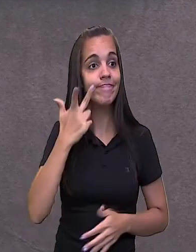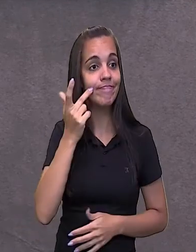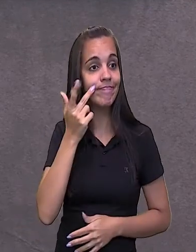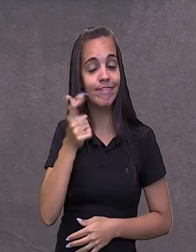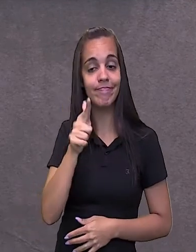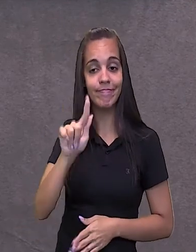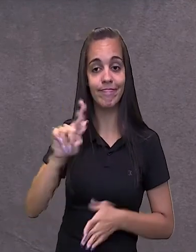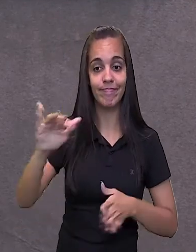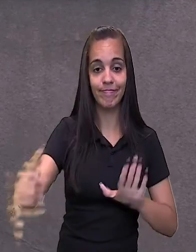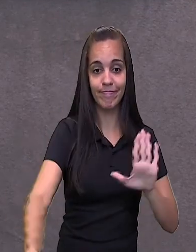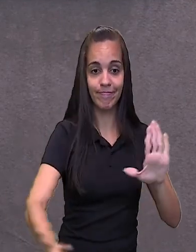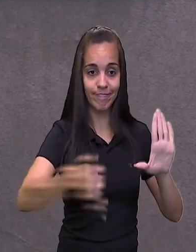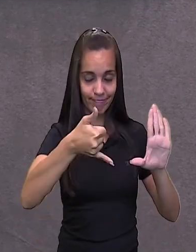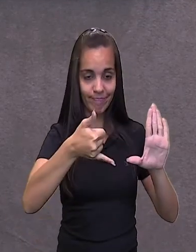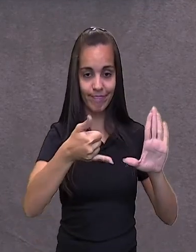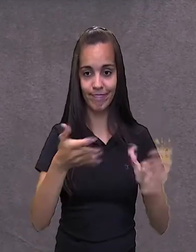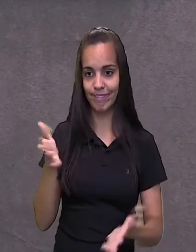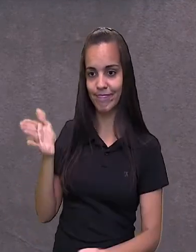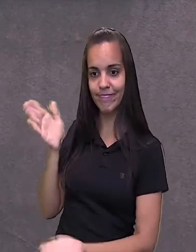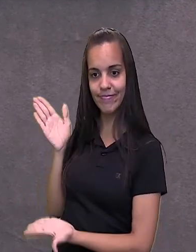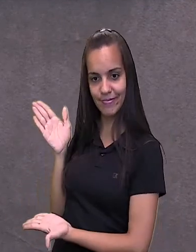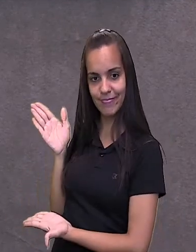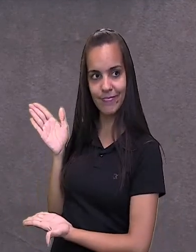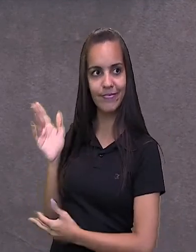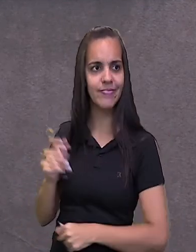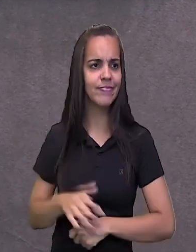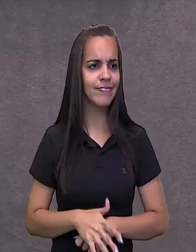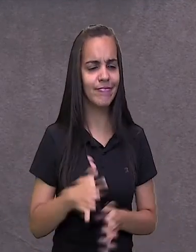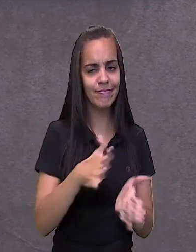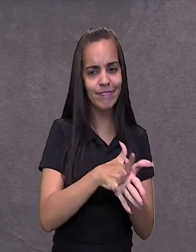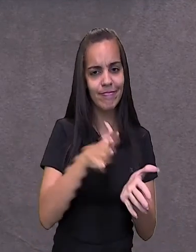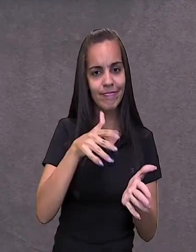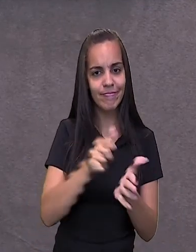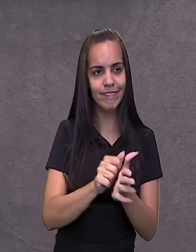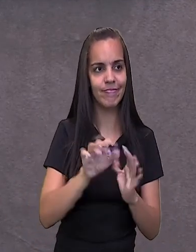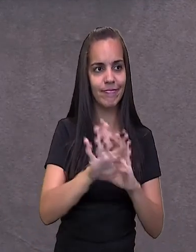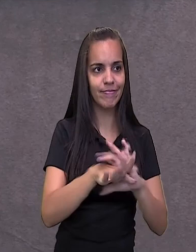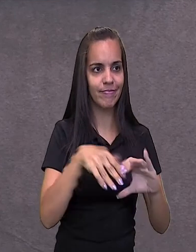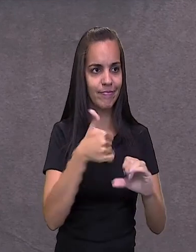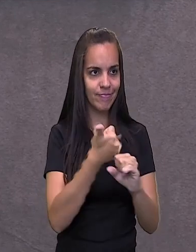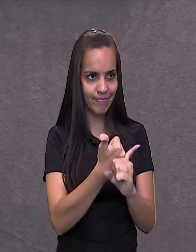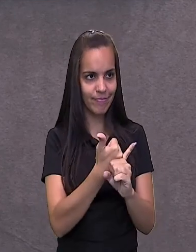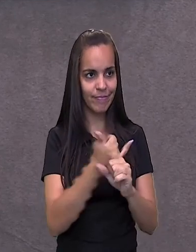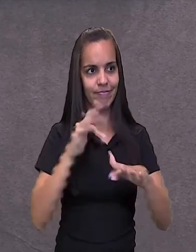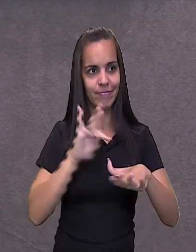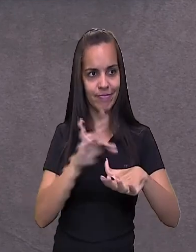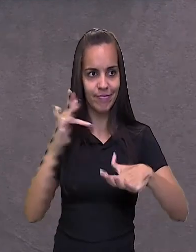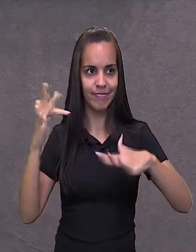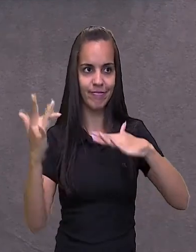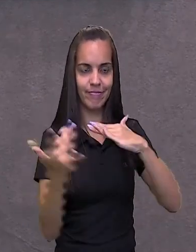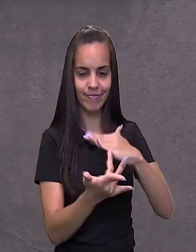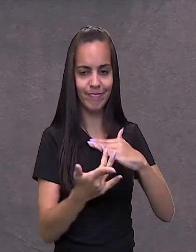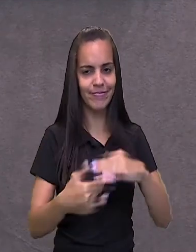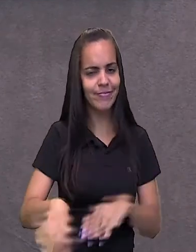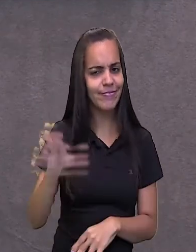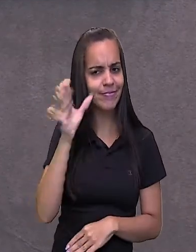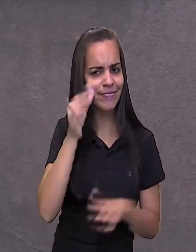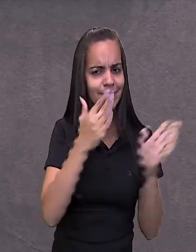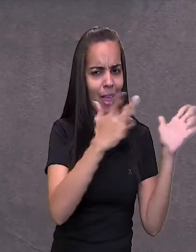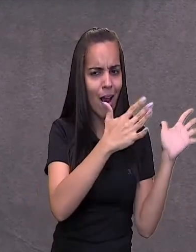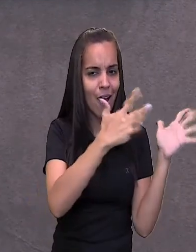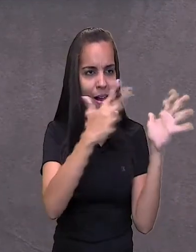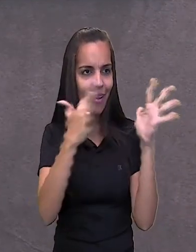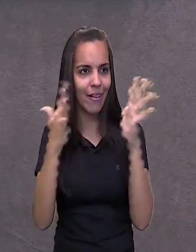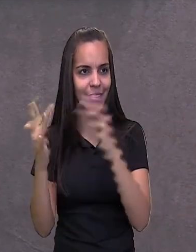do seu celular na imagem que aparece no canto da tela. Se inscreva no nosso canal do YouTube, acompanhe, isso